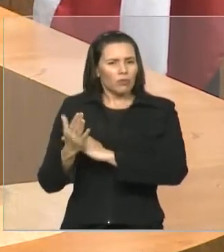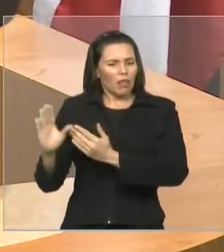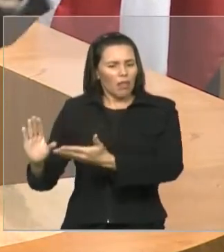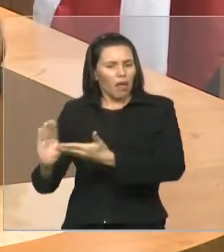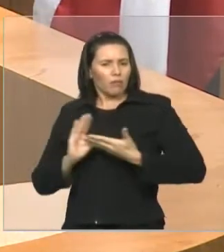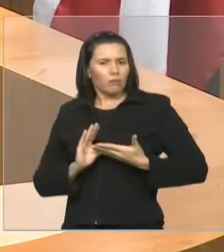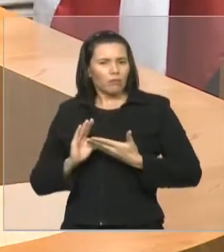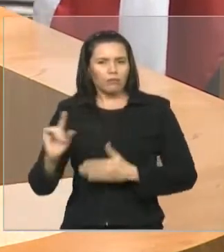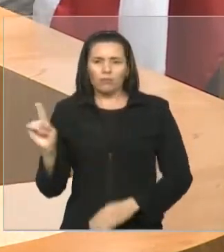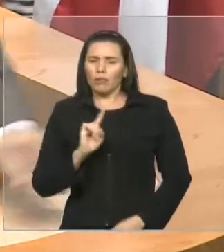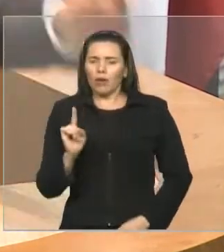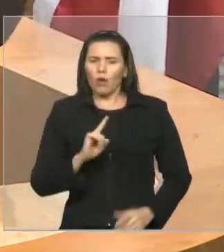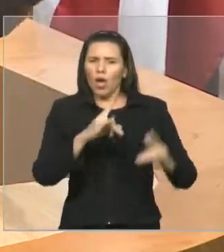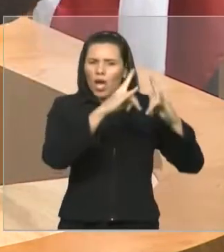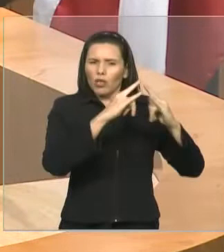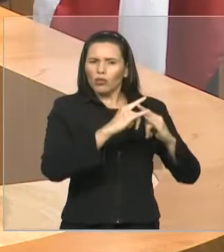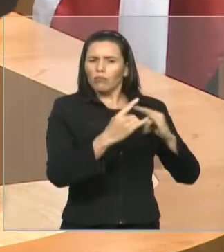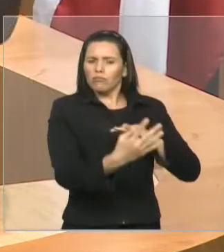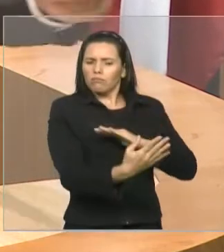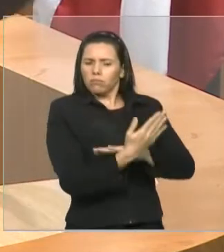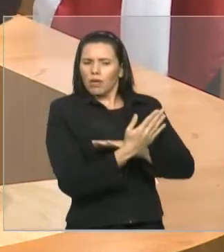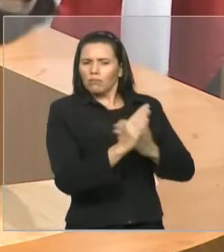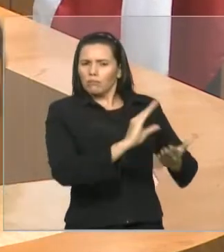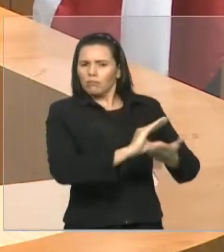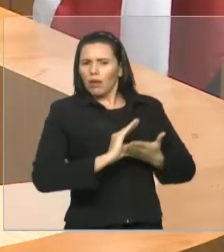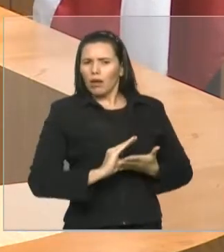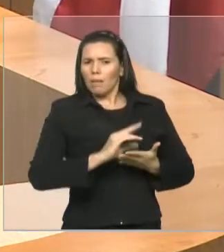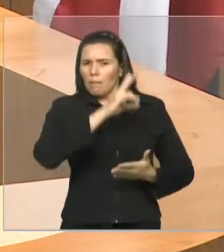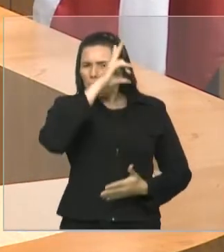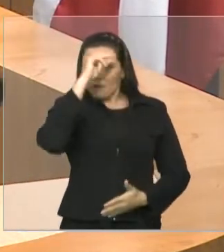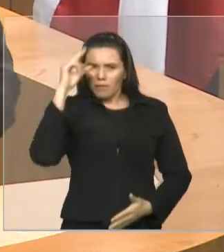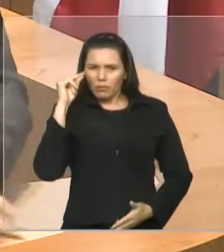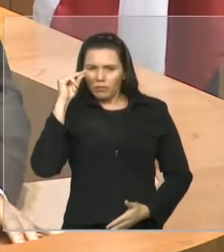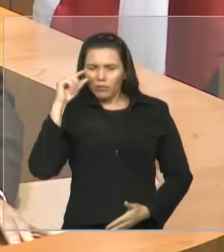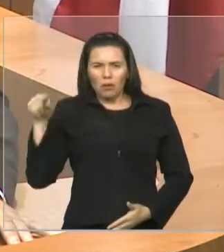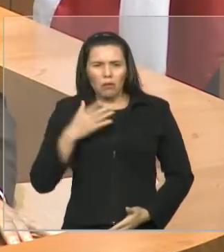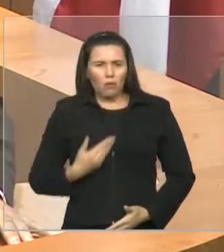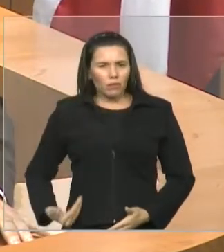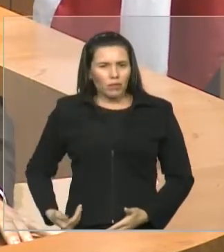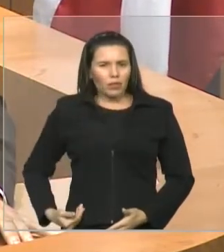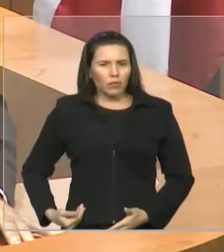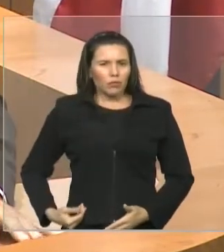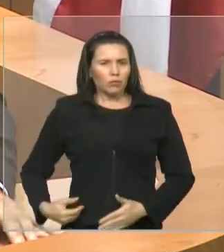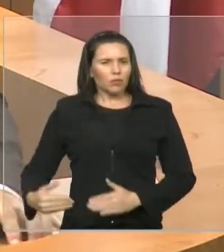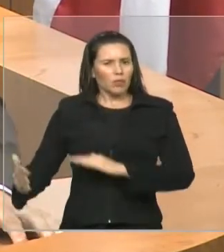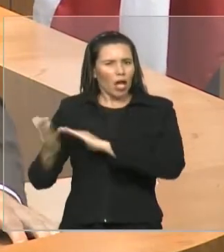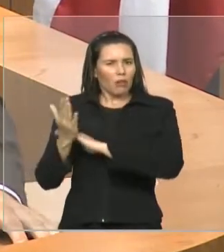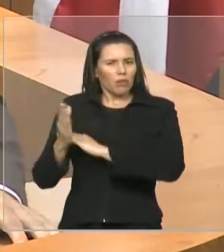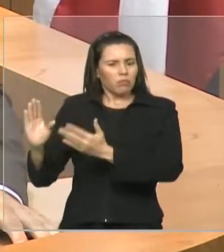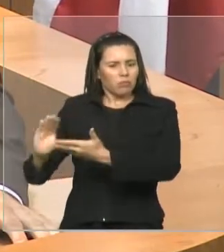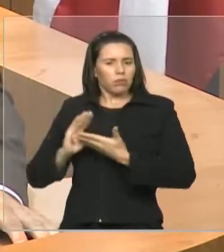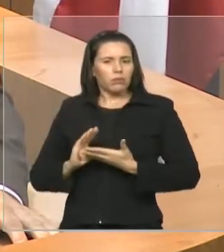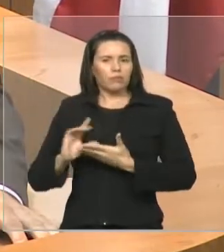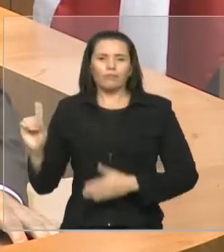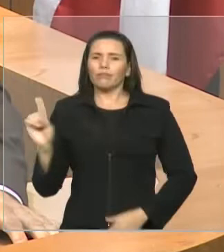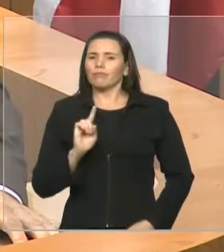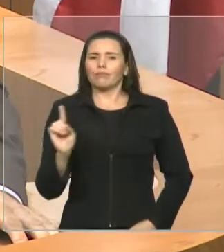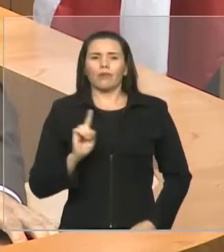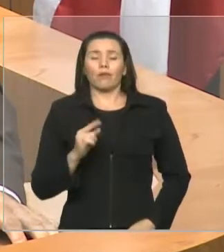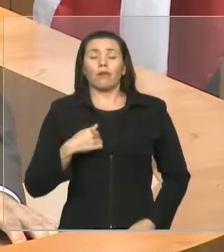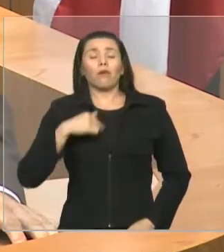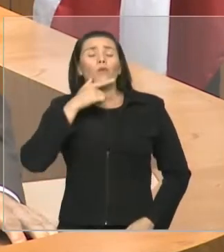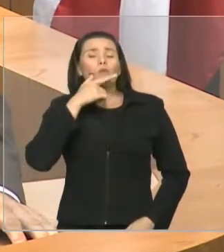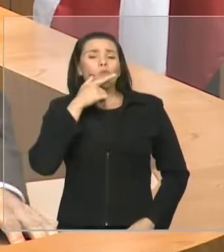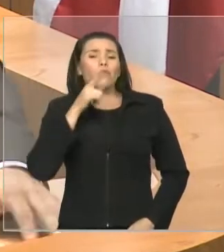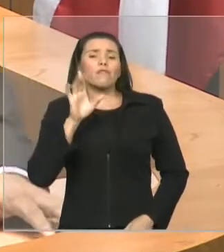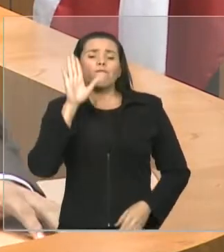público de autarquias, sem o dinheiro público de prefeitura ou do governo do Estado. Votos limpos e honestos. Votos limpos e honestos